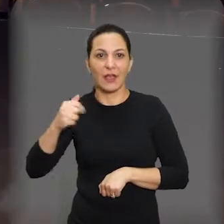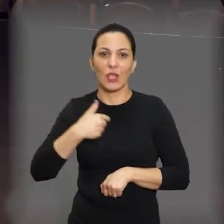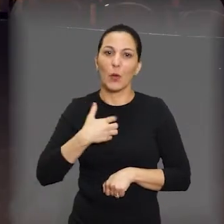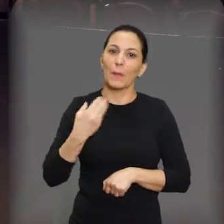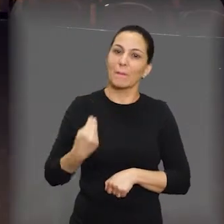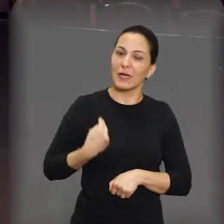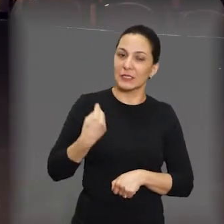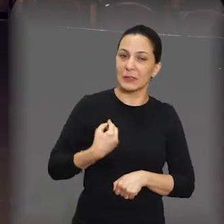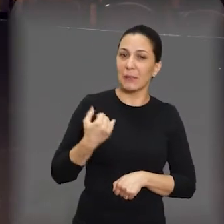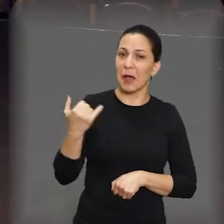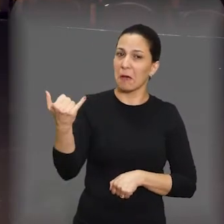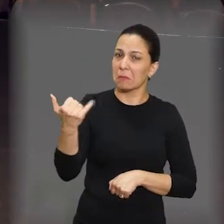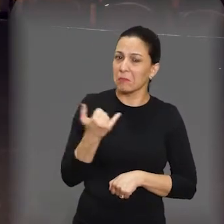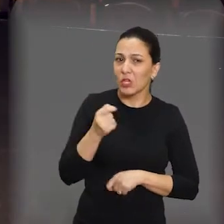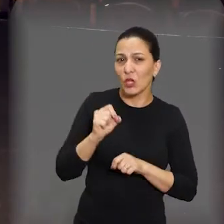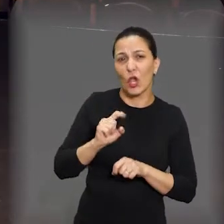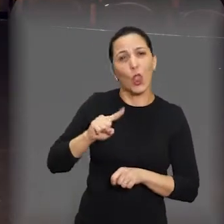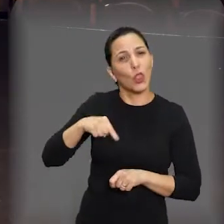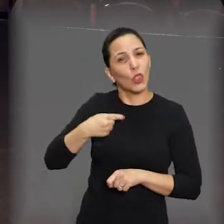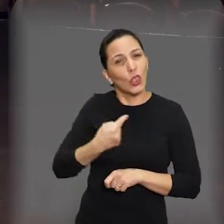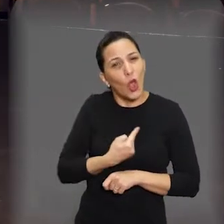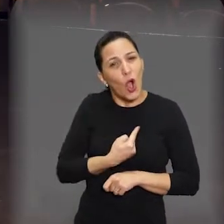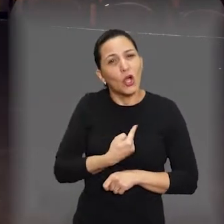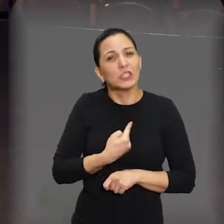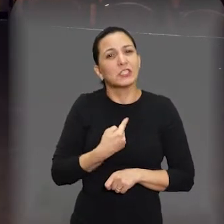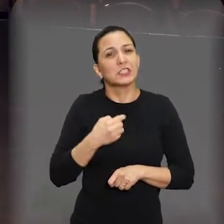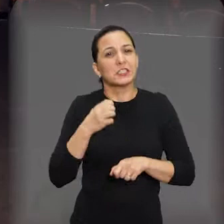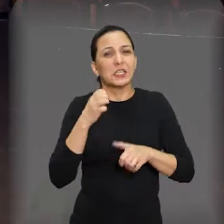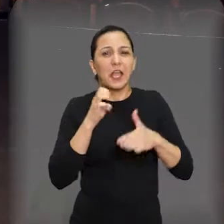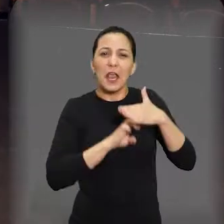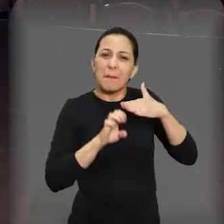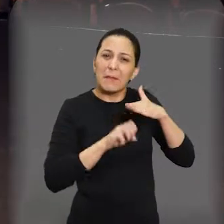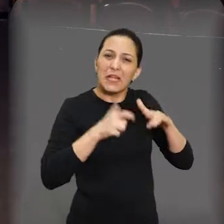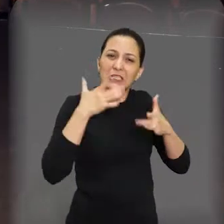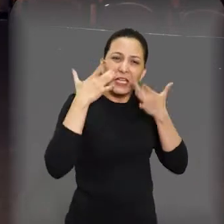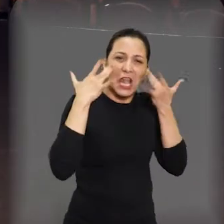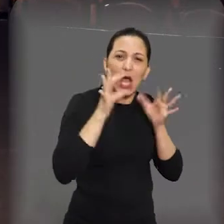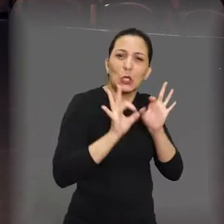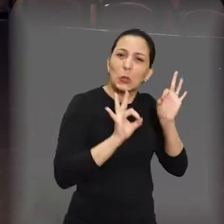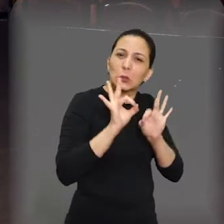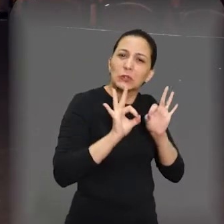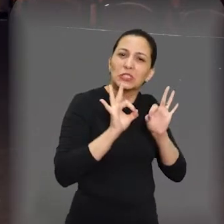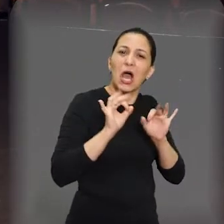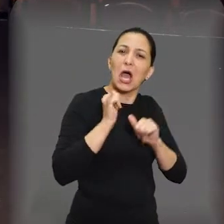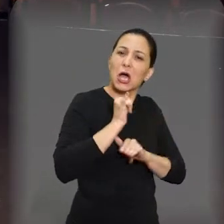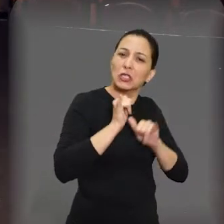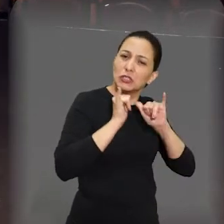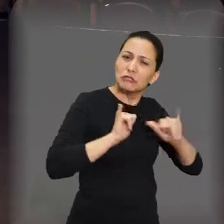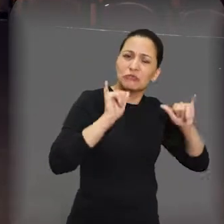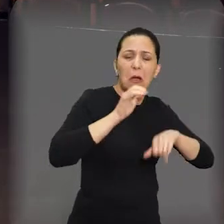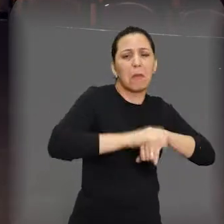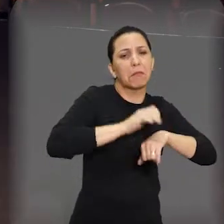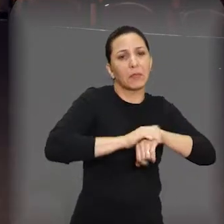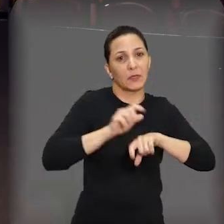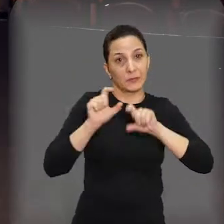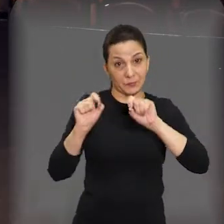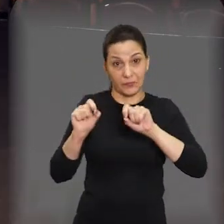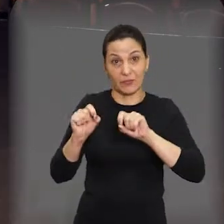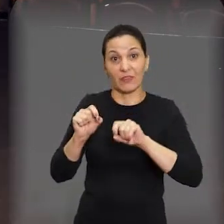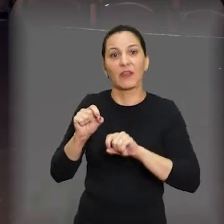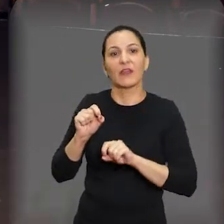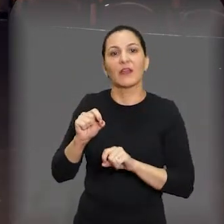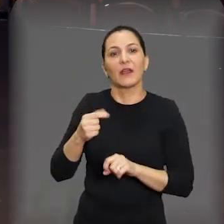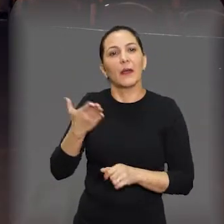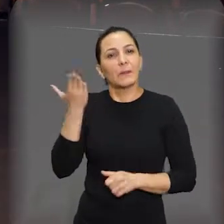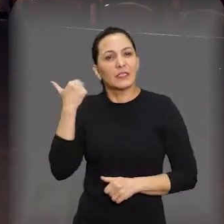E ele falou, a gente tem uma produtora de teatro que a gente se autoproduz. E ele gostou, fui fazer um espetáculo infantil na